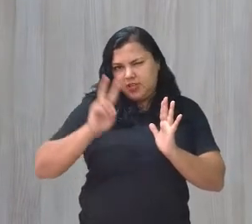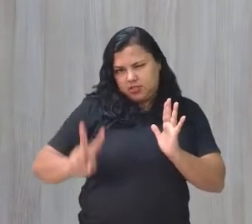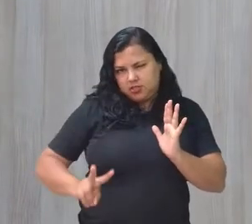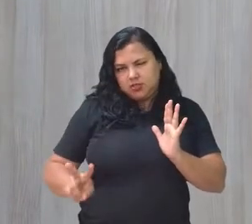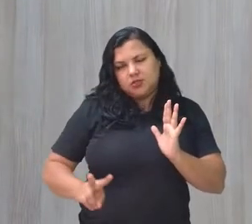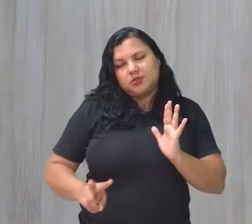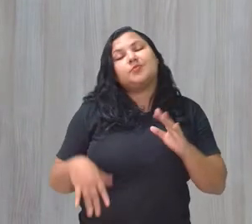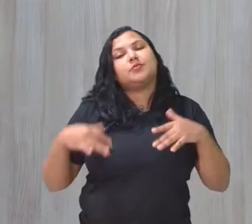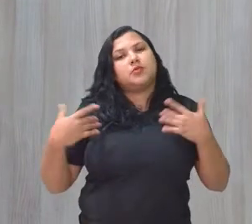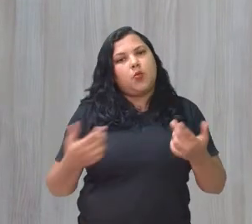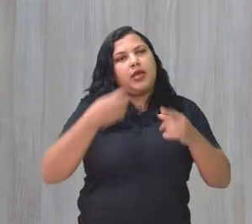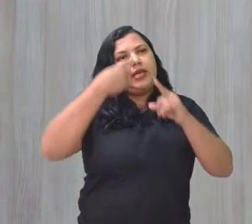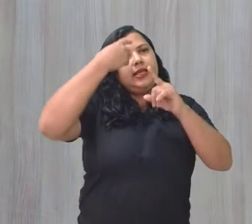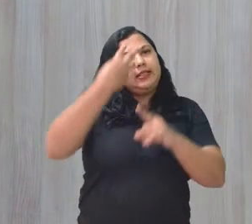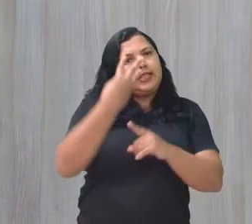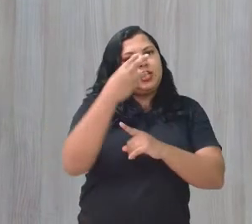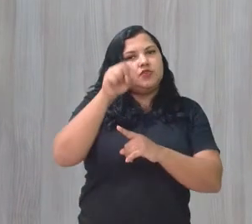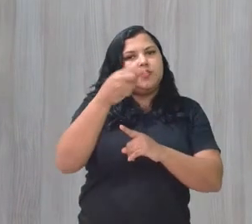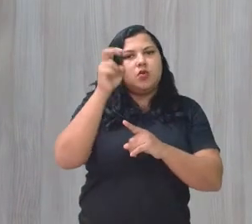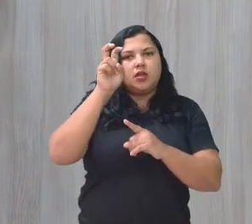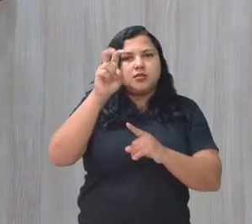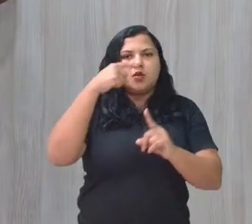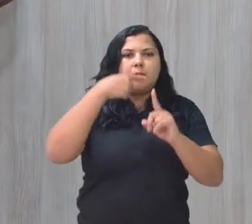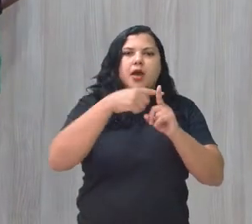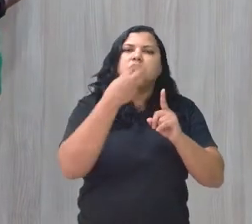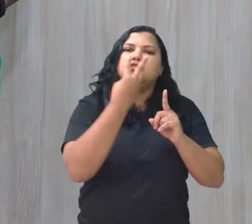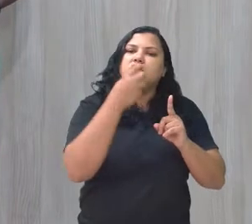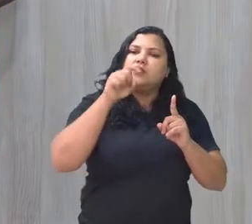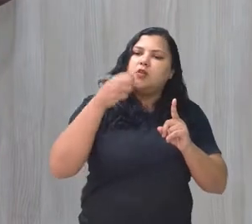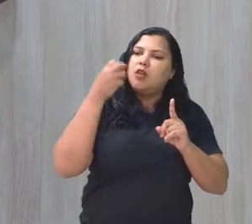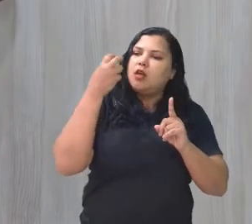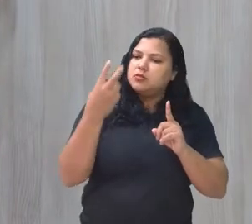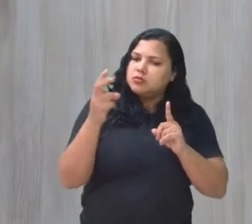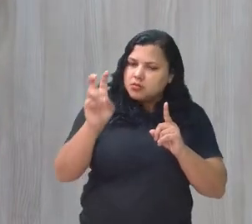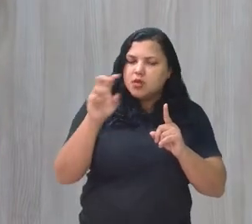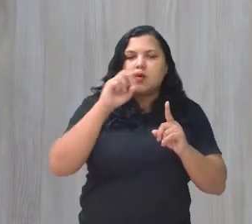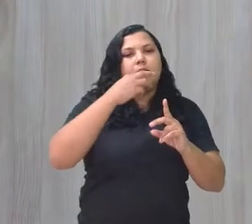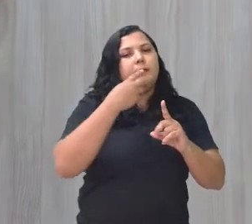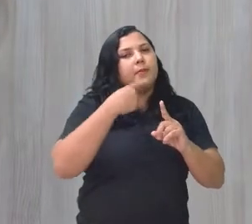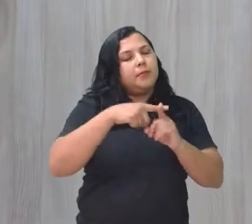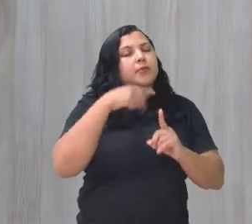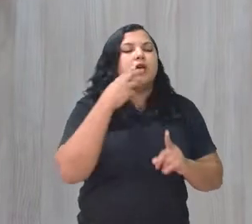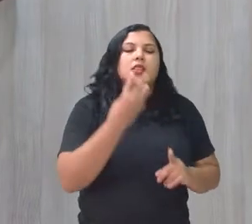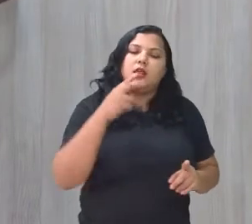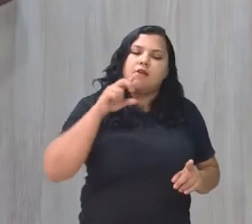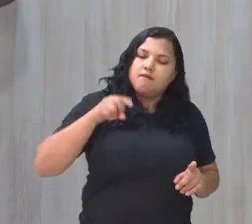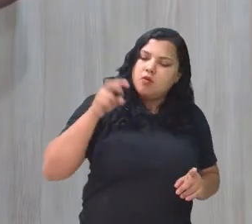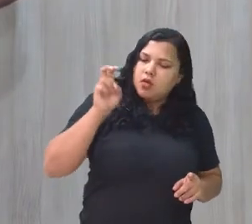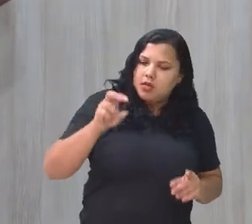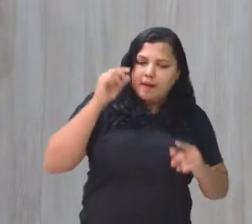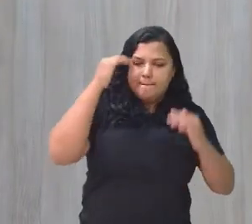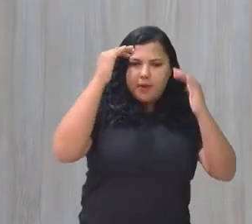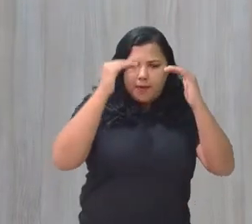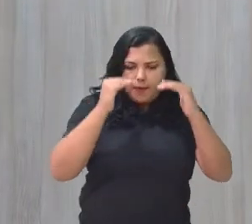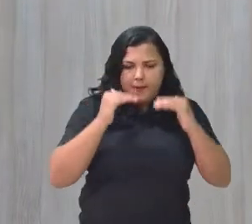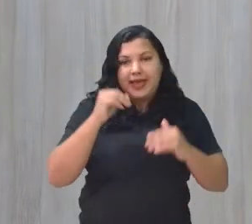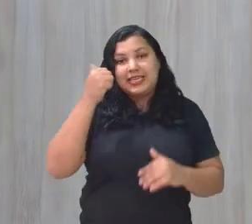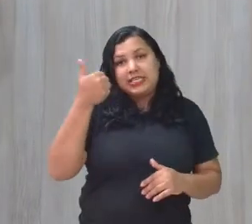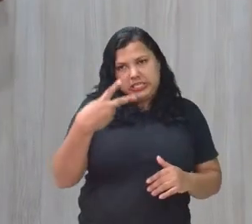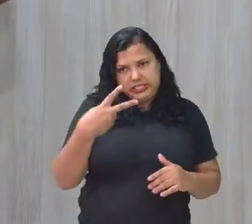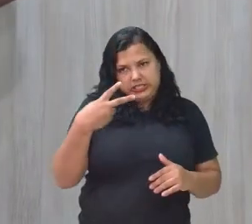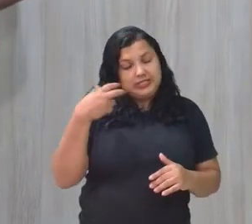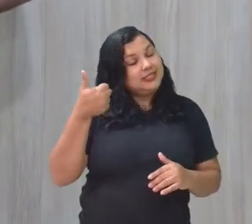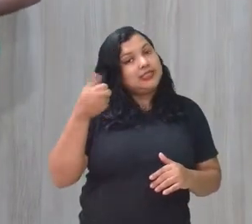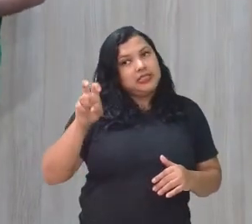pegar 15 partes de 3,5, ou seja, eu pegar 15 vezes 3,5, que no caso aqui, ó, 15